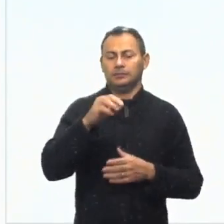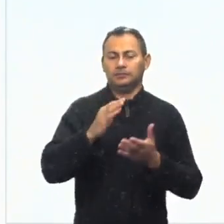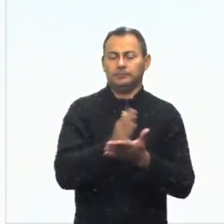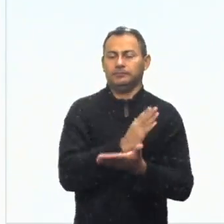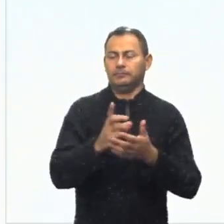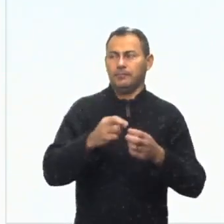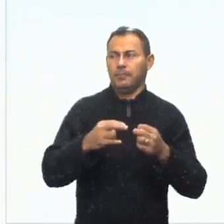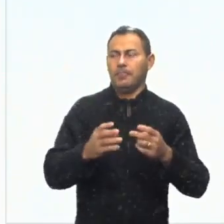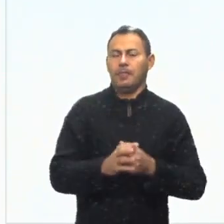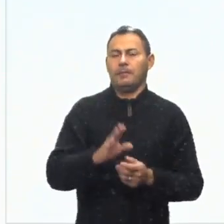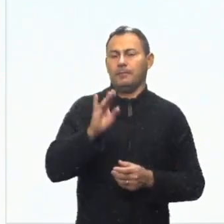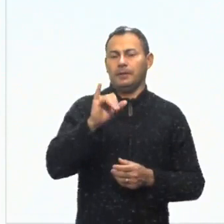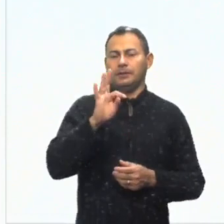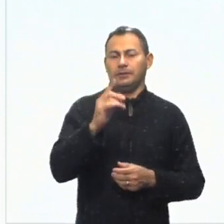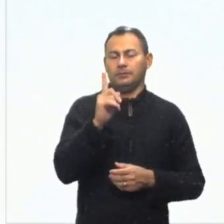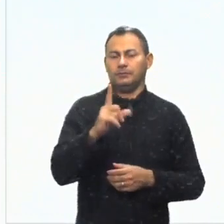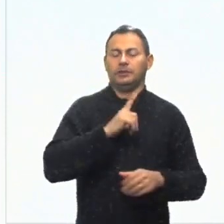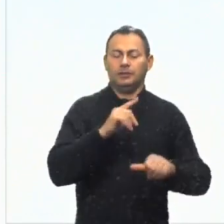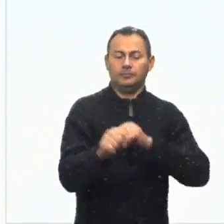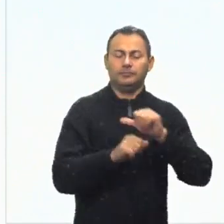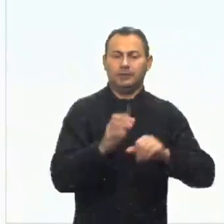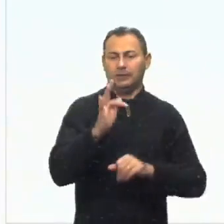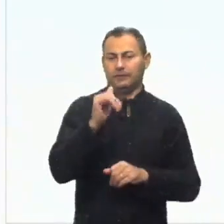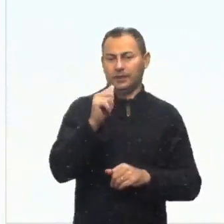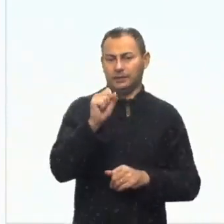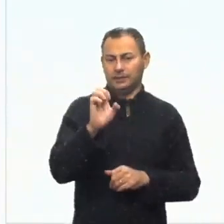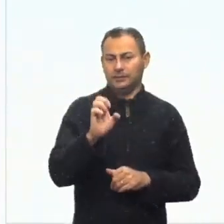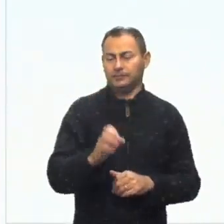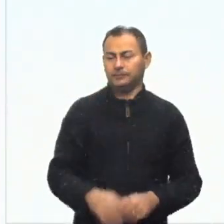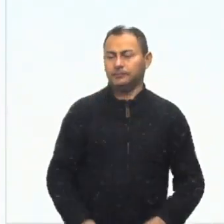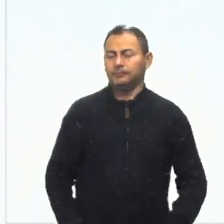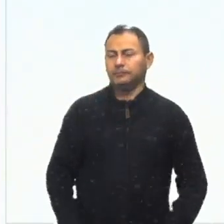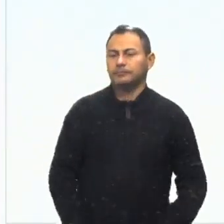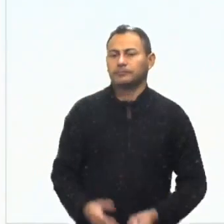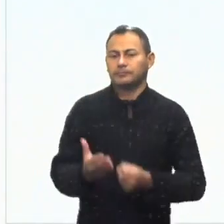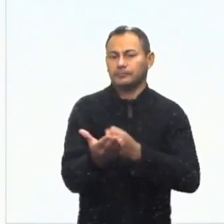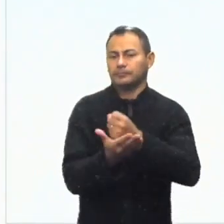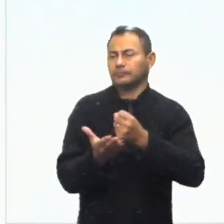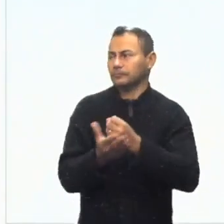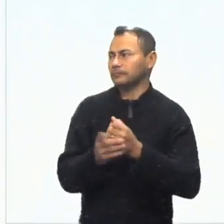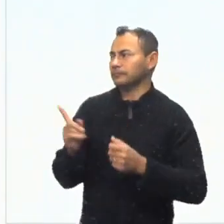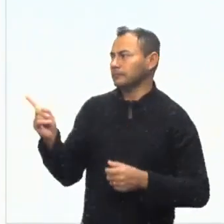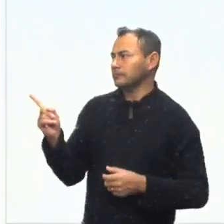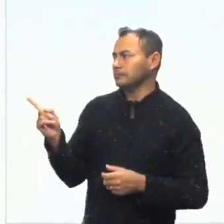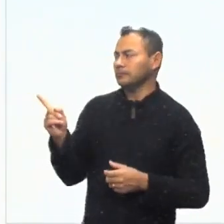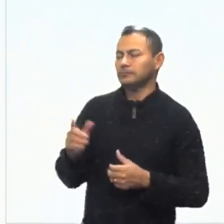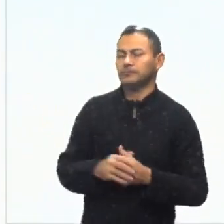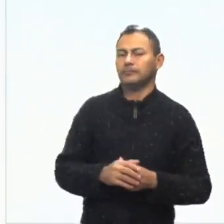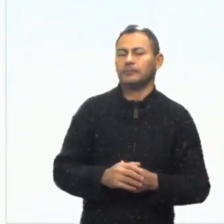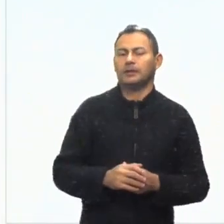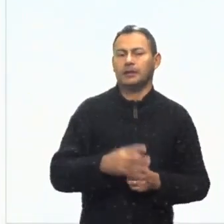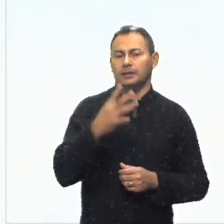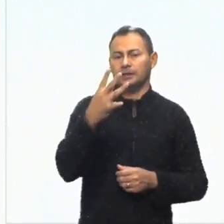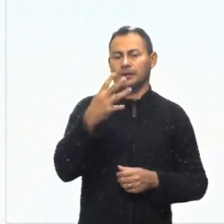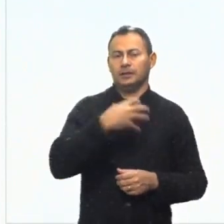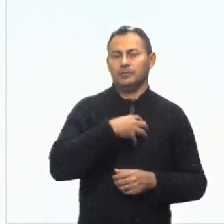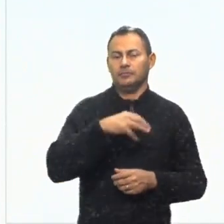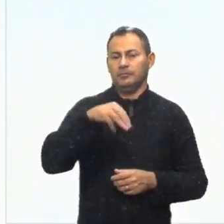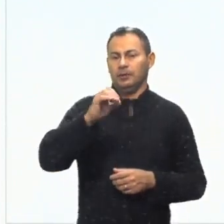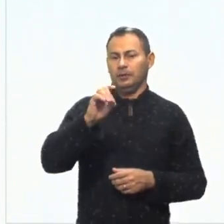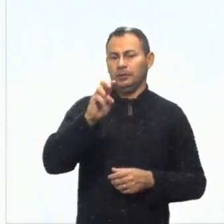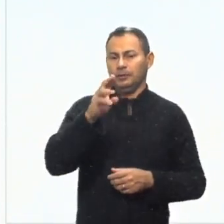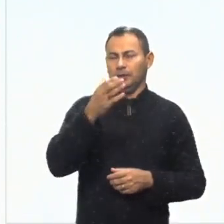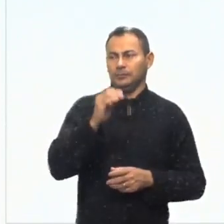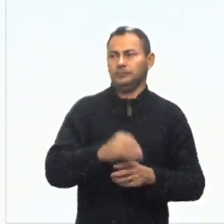alguma coisa para um bit 1, tem uma mudança de fase. Basicamente, é esses três tipos de